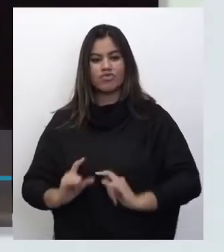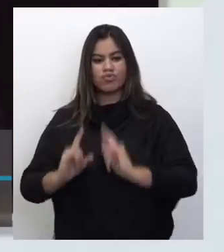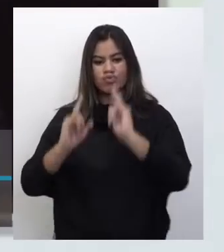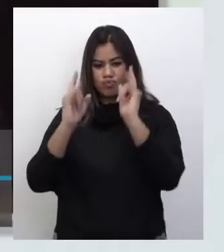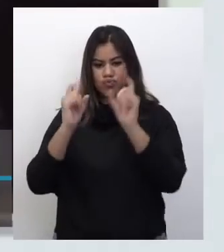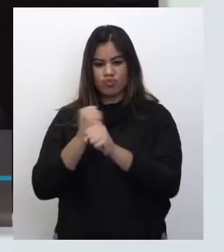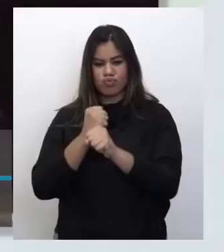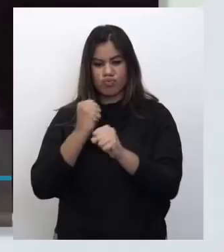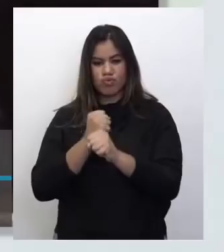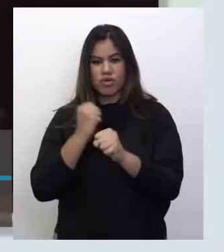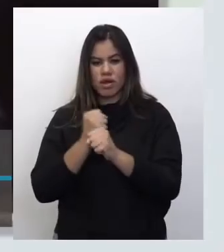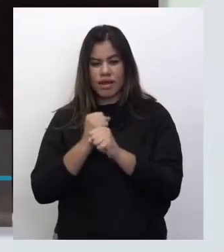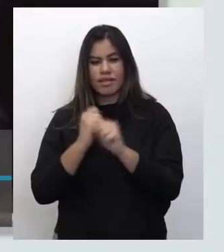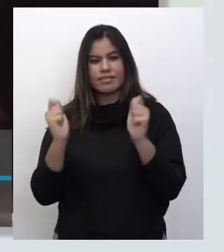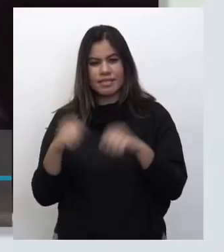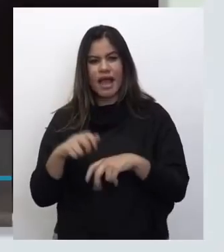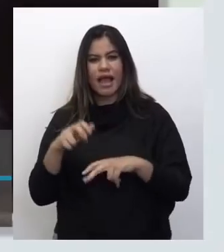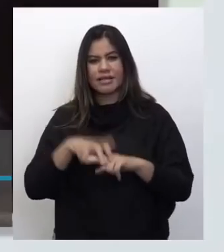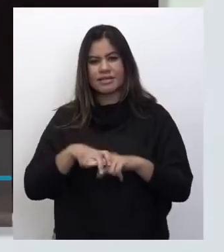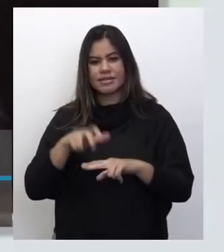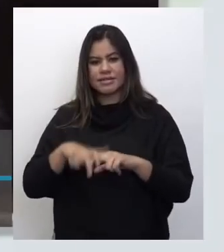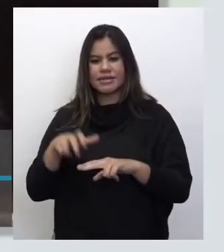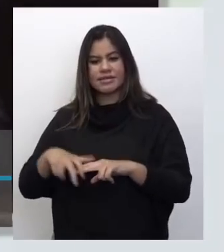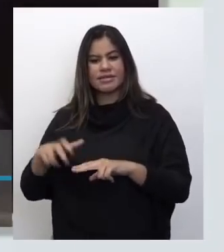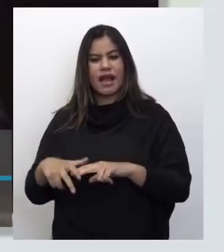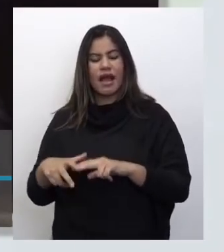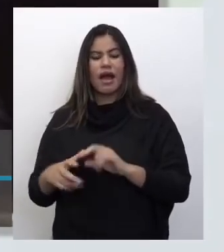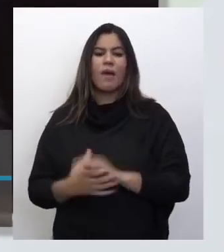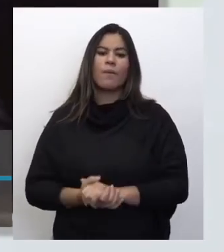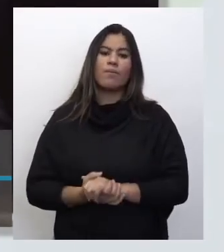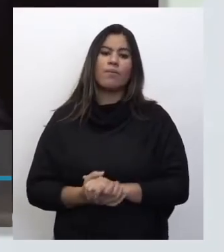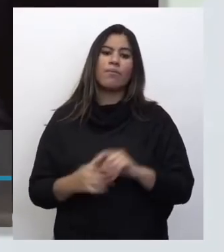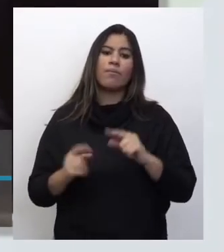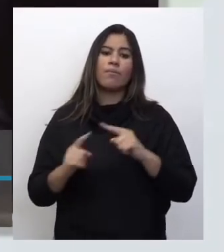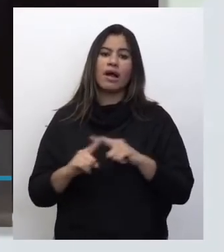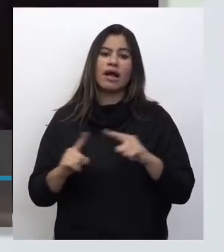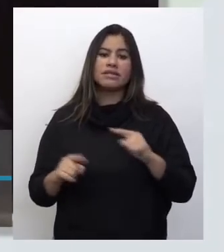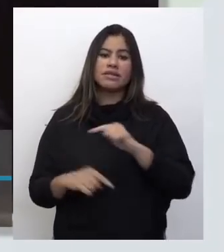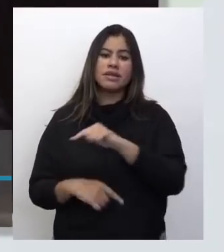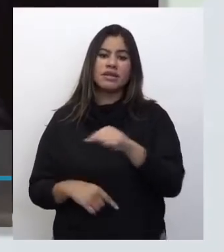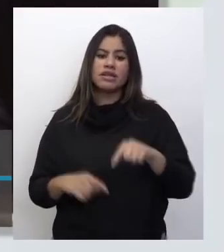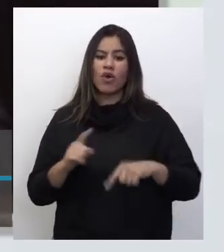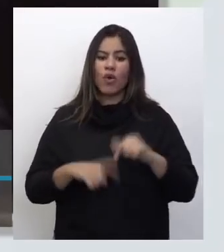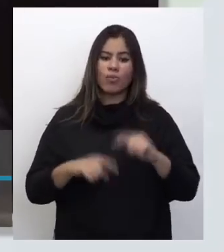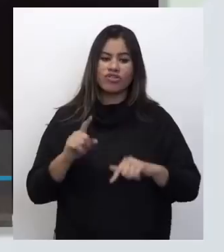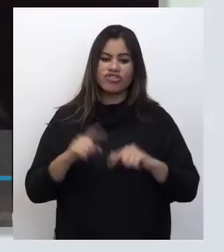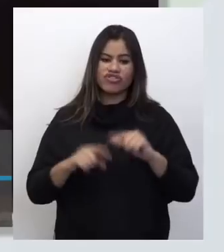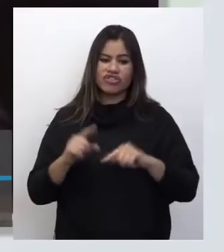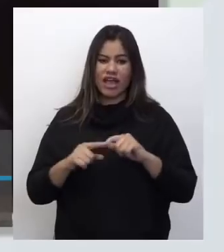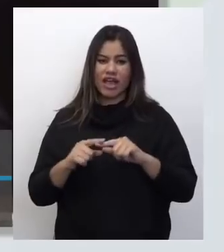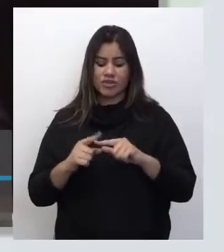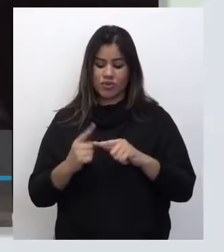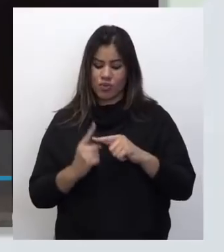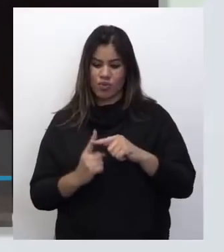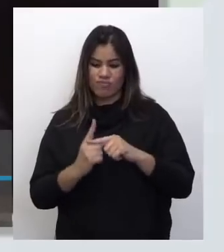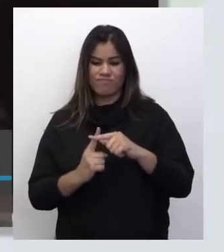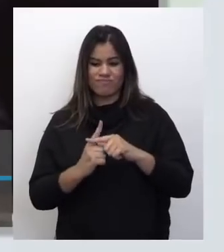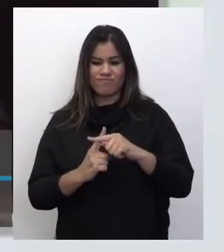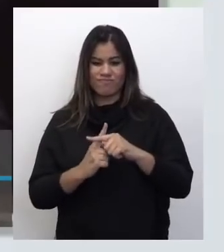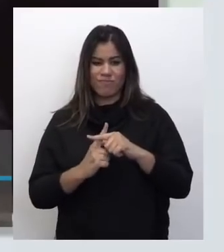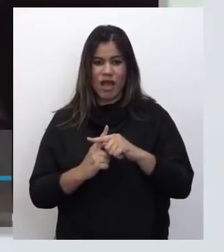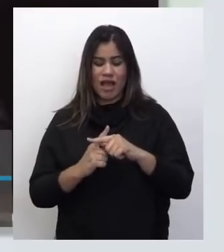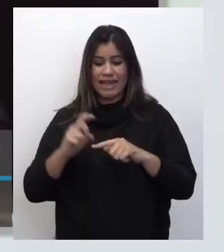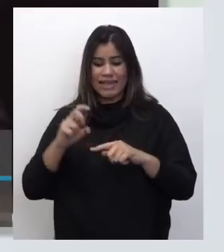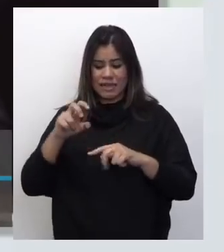gente poderia sentar, às vezes eles são ocupados com objetos pontiagudos, justamente para espantar as